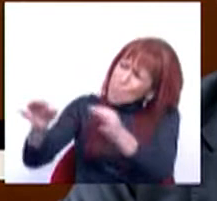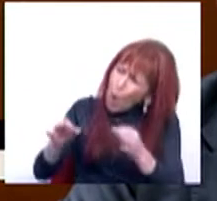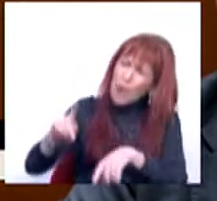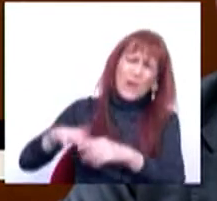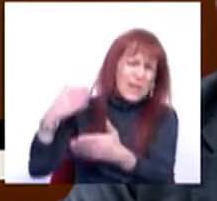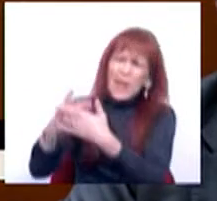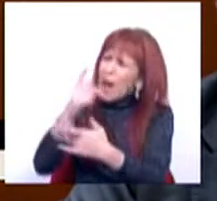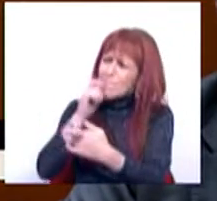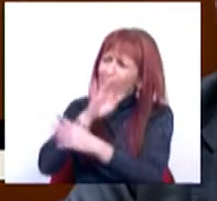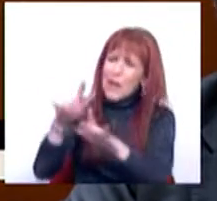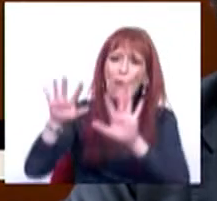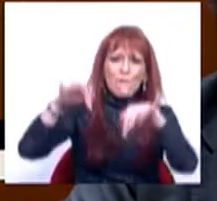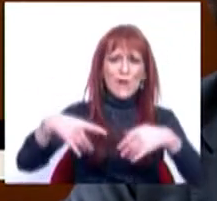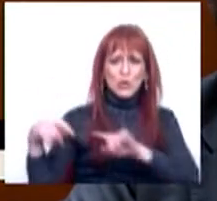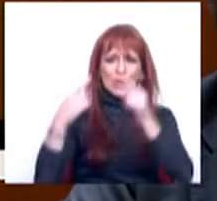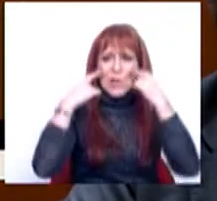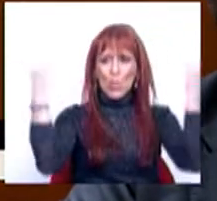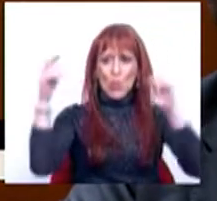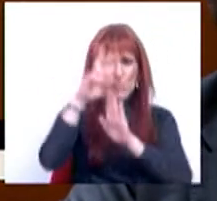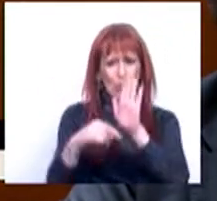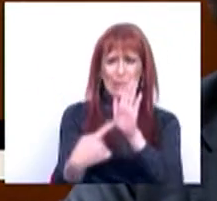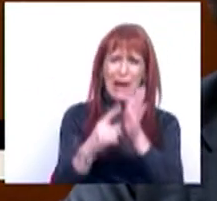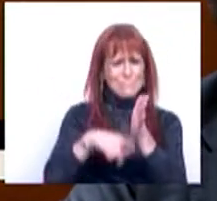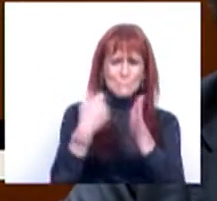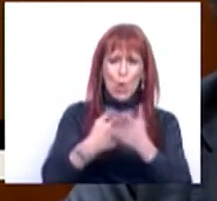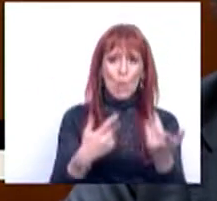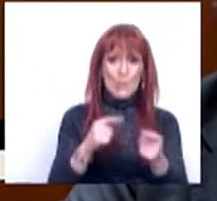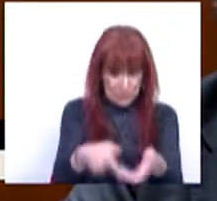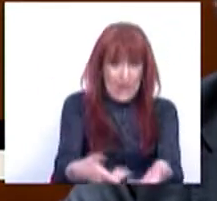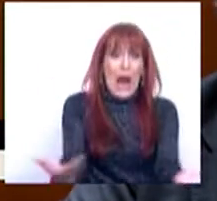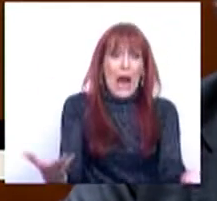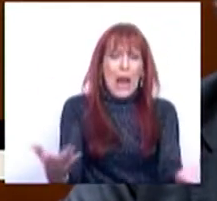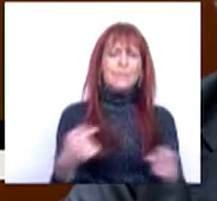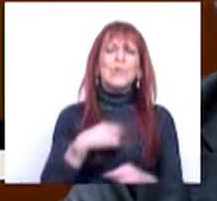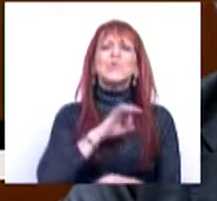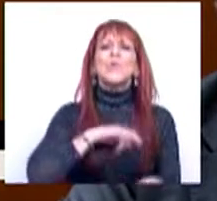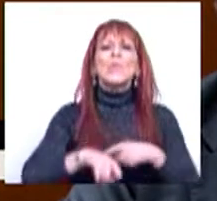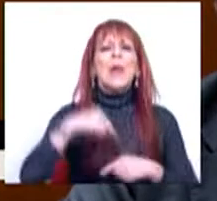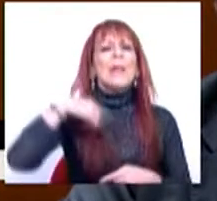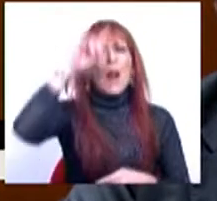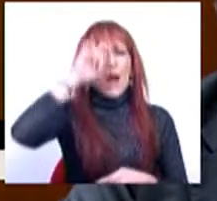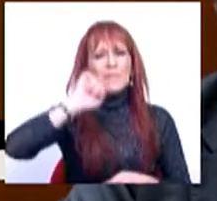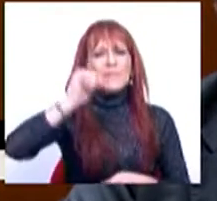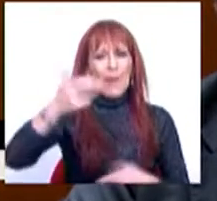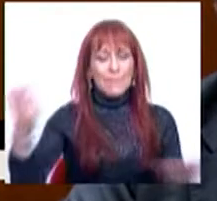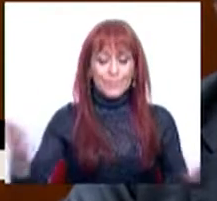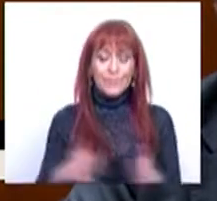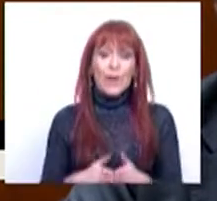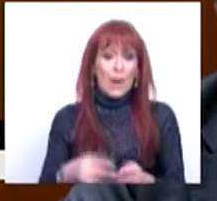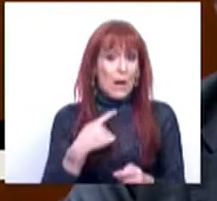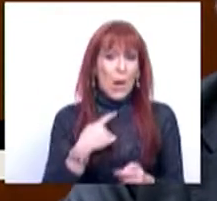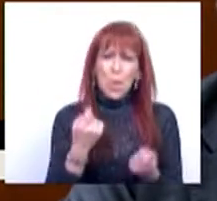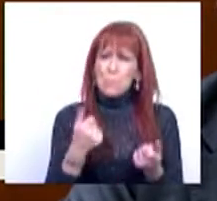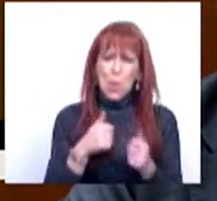o fim da discussão pública desse regulamento para que essa ferramenta exista. O Sr. Deputado lembrar-se-á bem de que tive muito